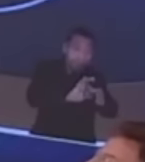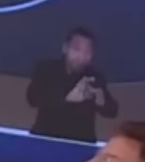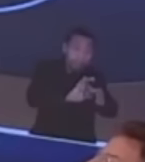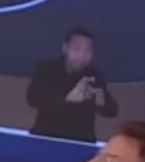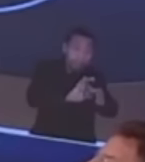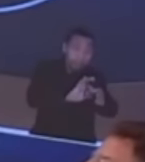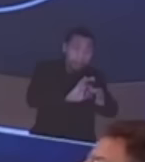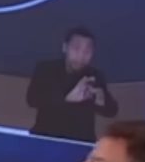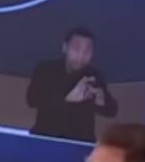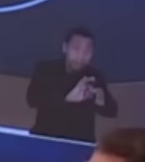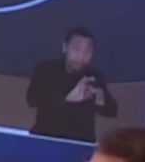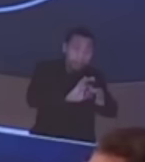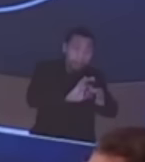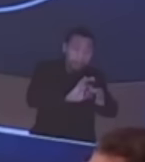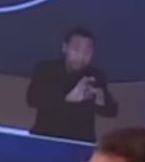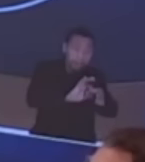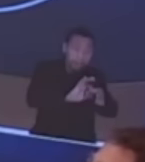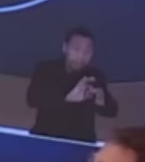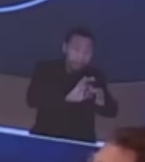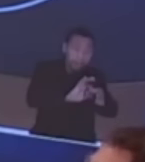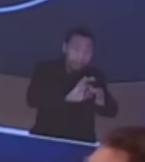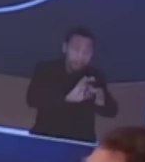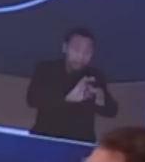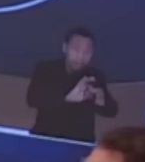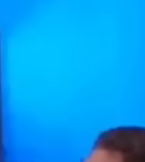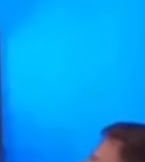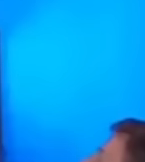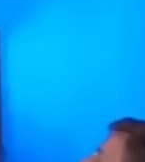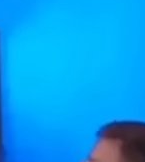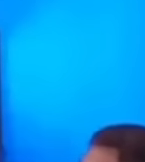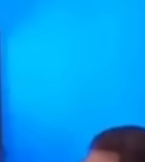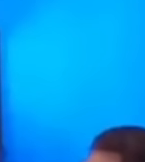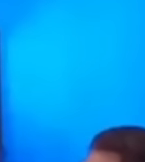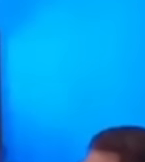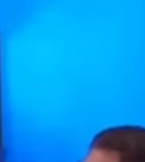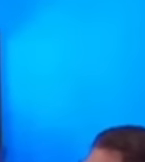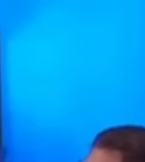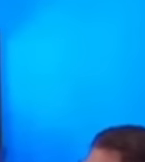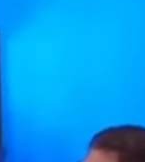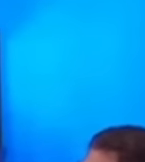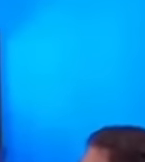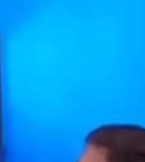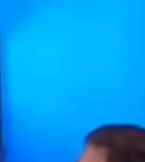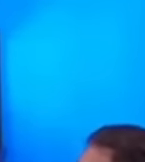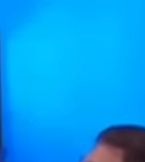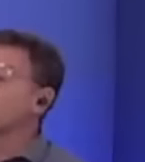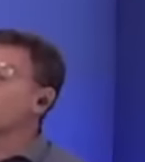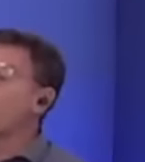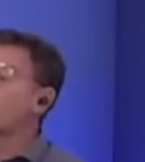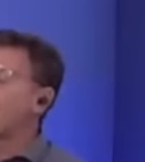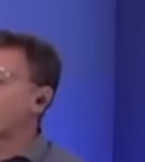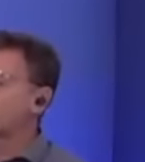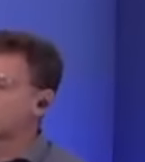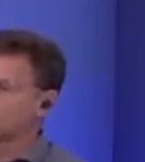Pois é, quem tem mais experiência de vida? Quanto tempo o Carlos Alberto da Nóbrega dura numa discussão